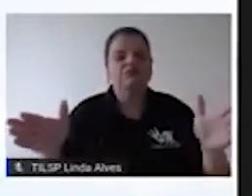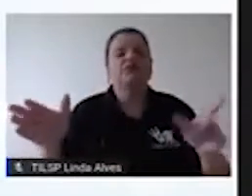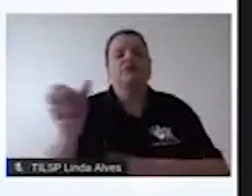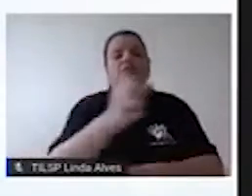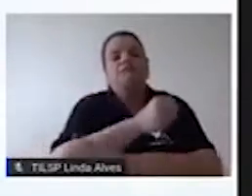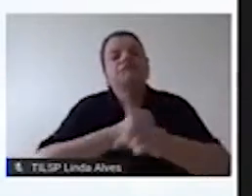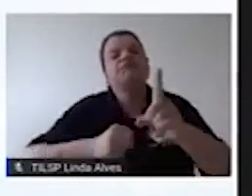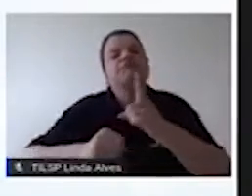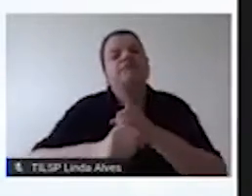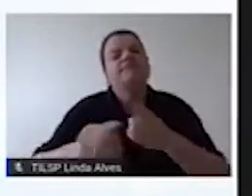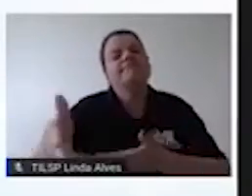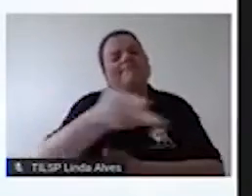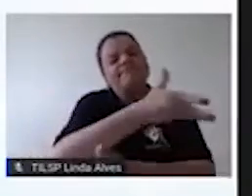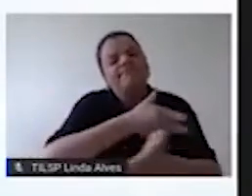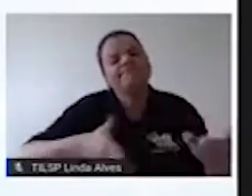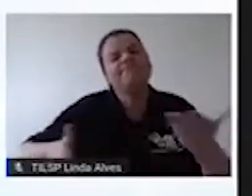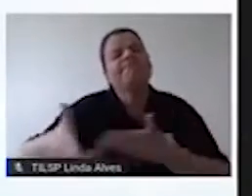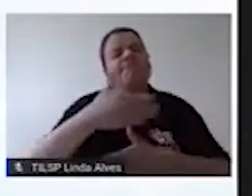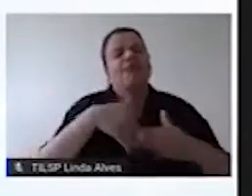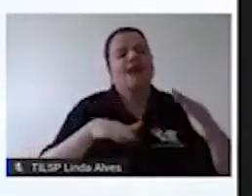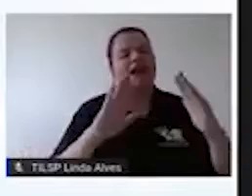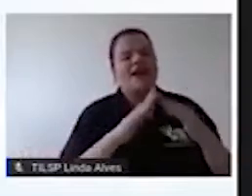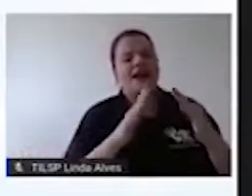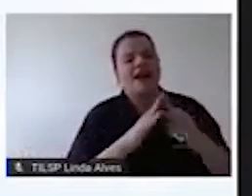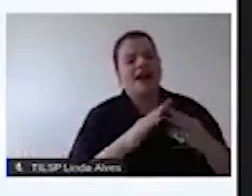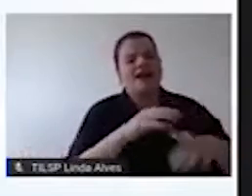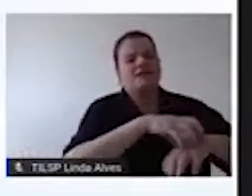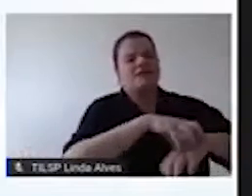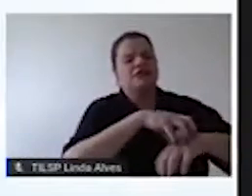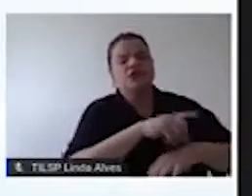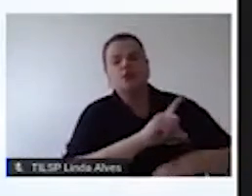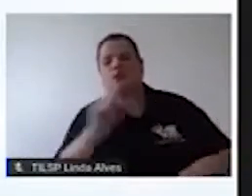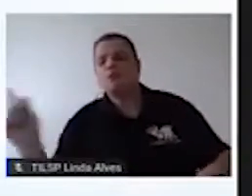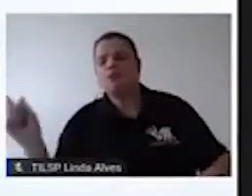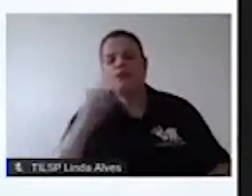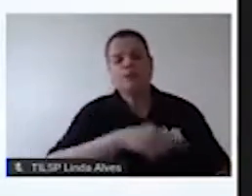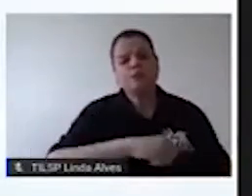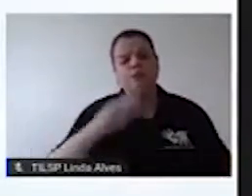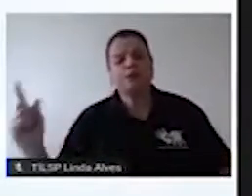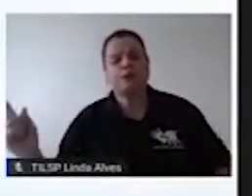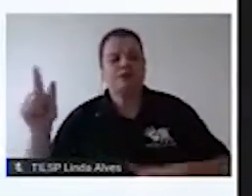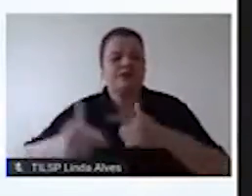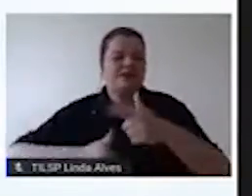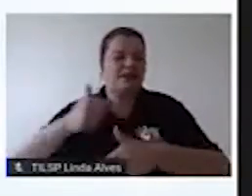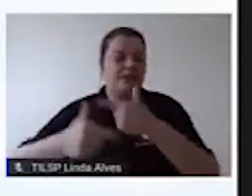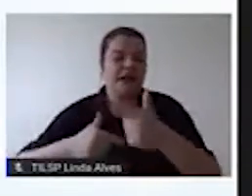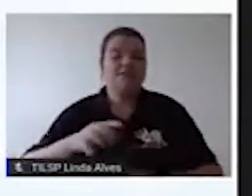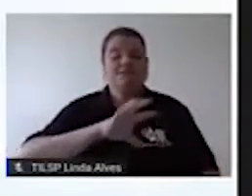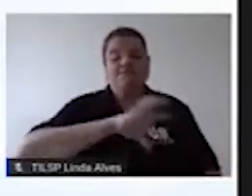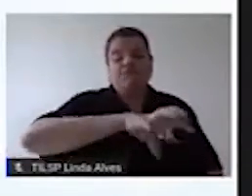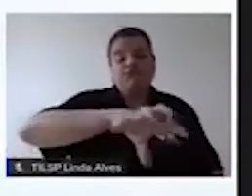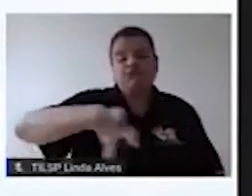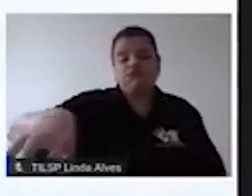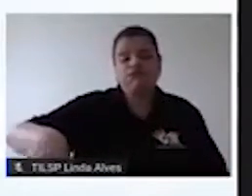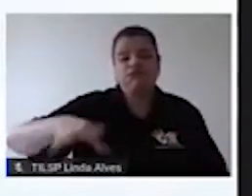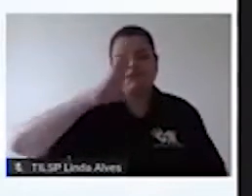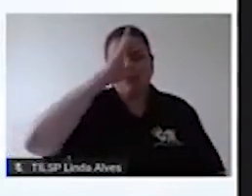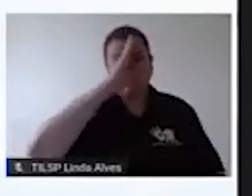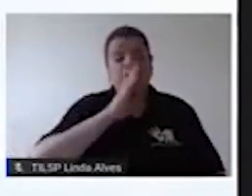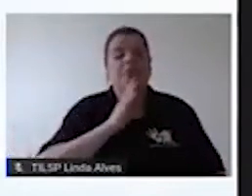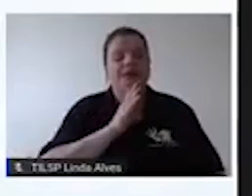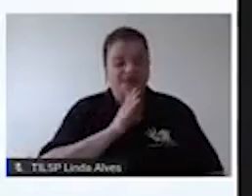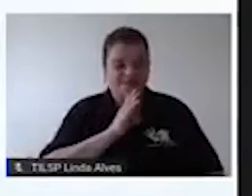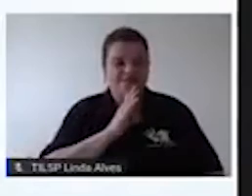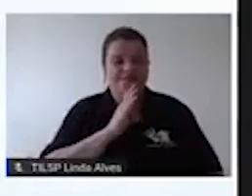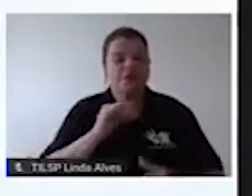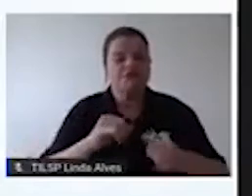social dessas mulheres, ou seja, a casa, o transporte público, os espaços públicos, né, que é onde essas